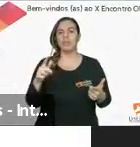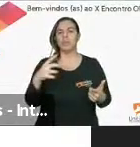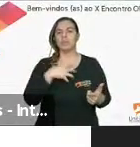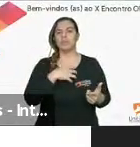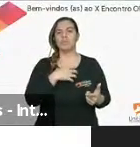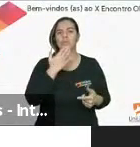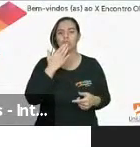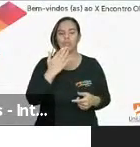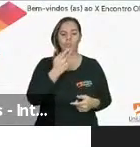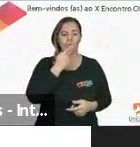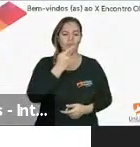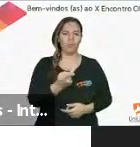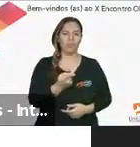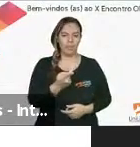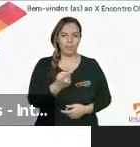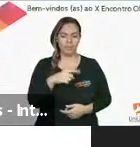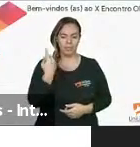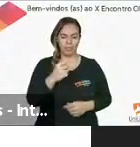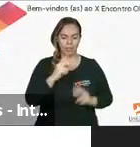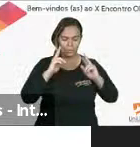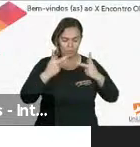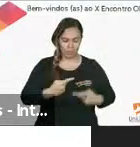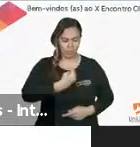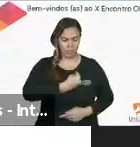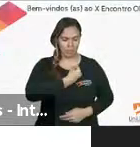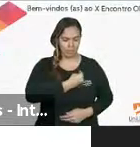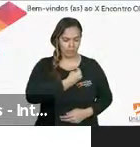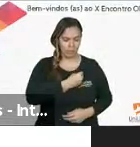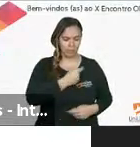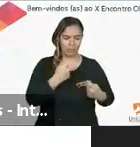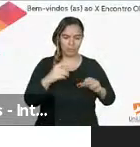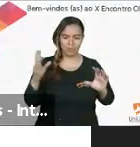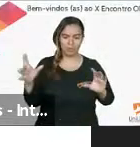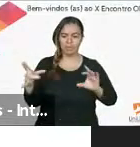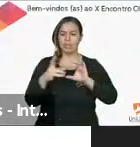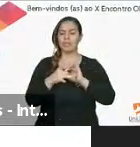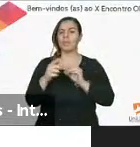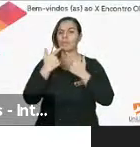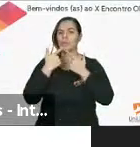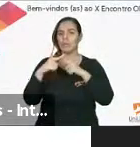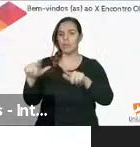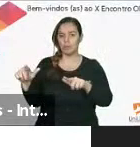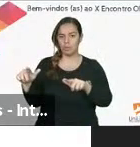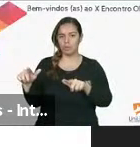falar sobre a nossa existência se não for através da linguagem.